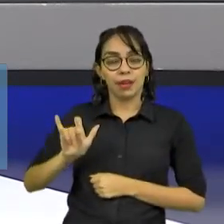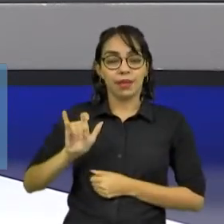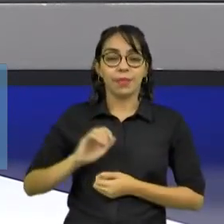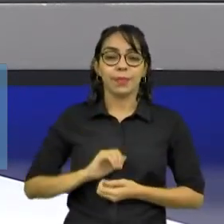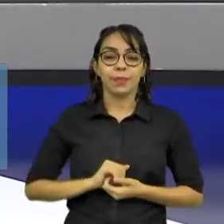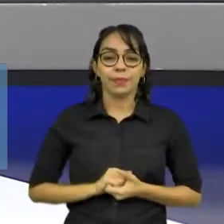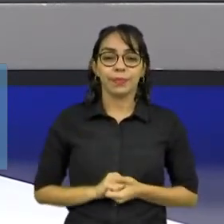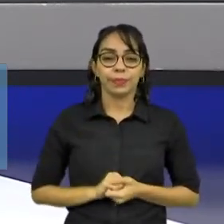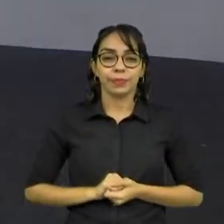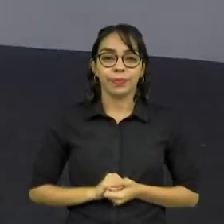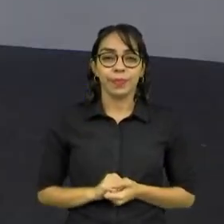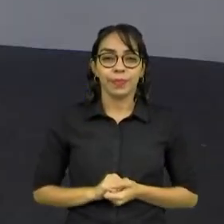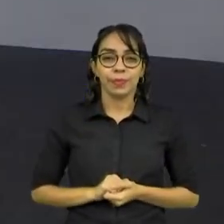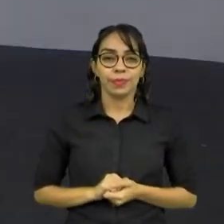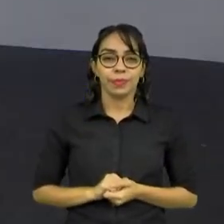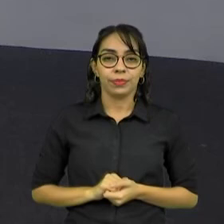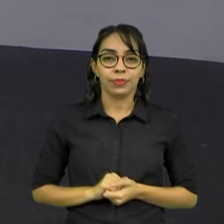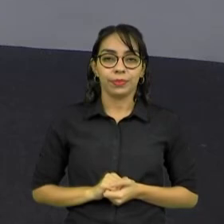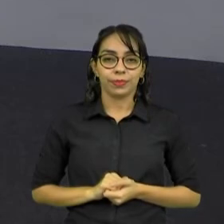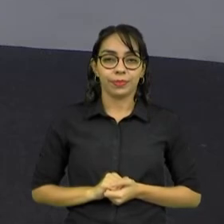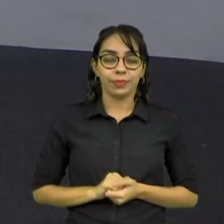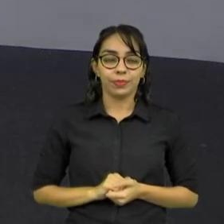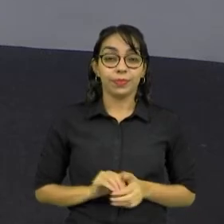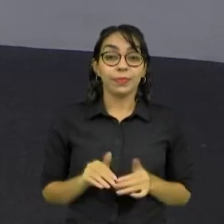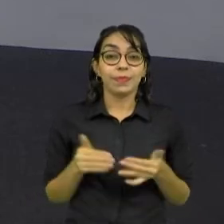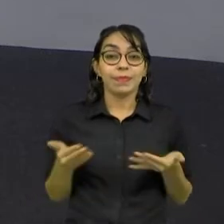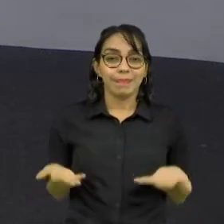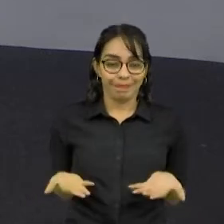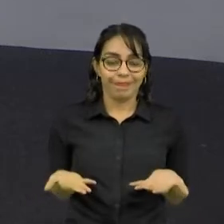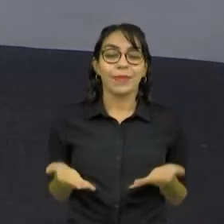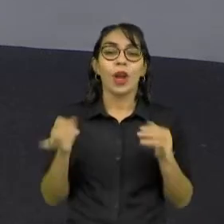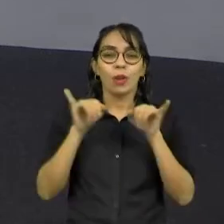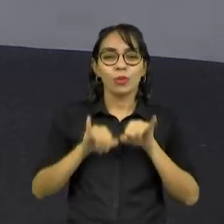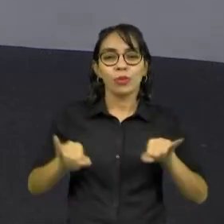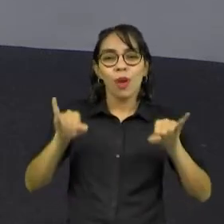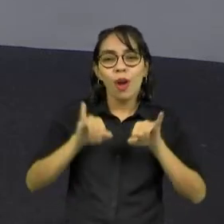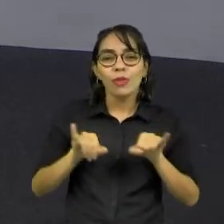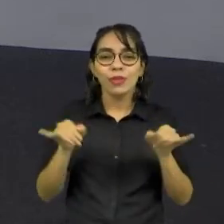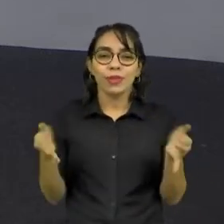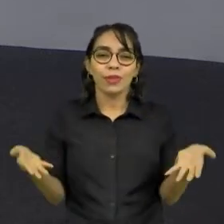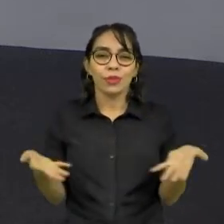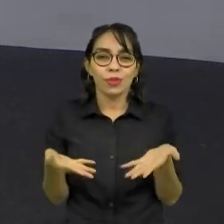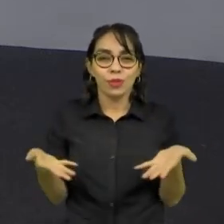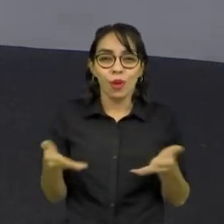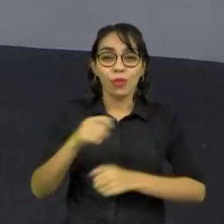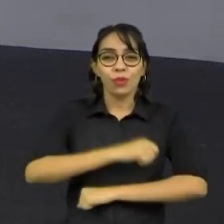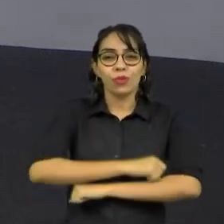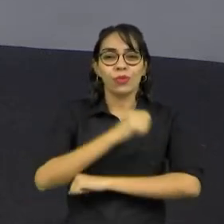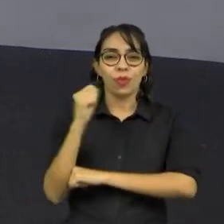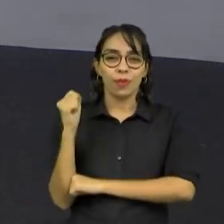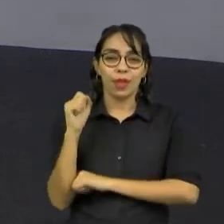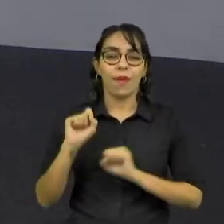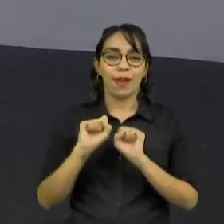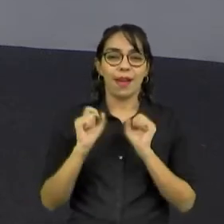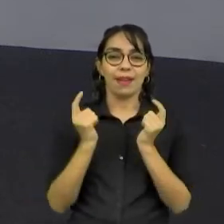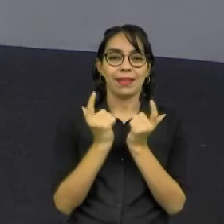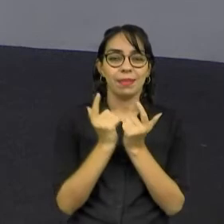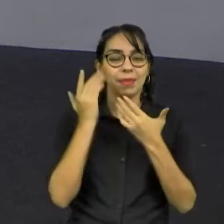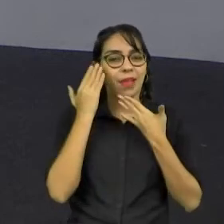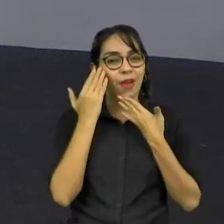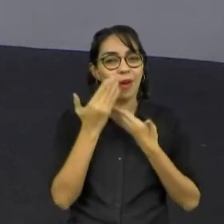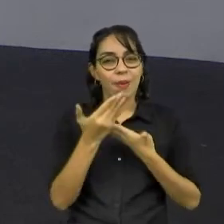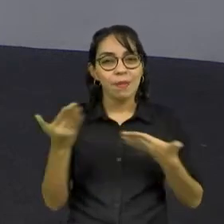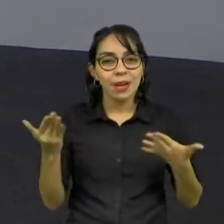@idt.cine. Então é isso, essas foram as notícias de hoje do Jornal Assembleia. Muito obrigada pela